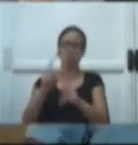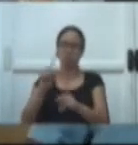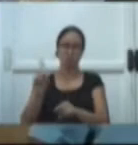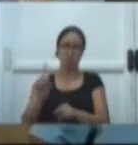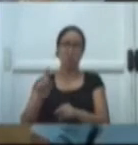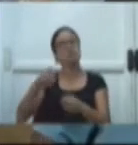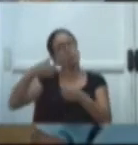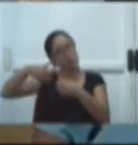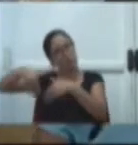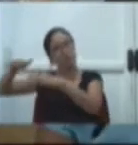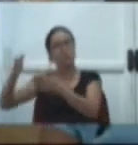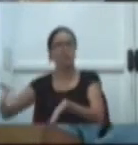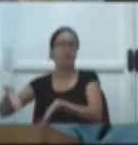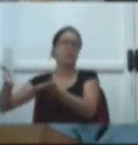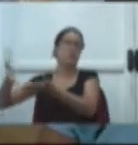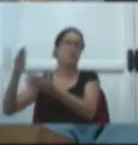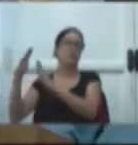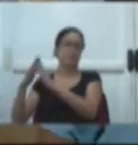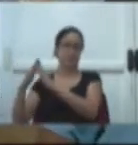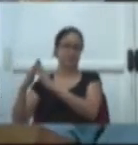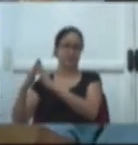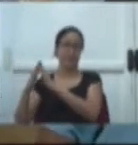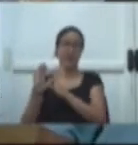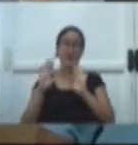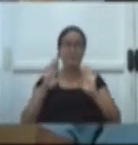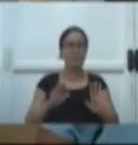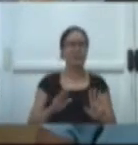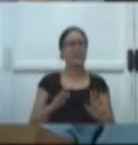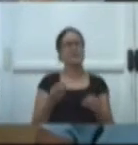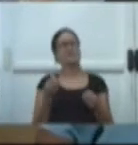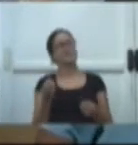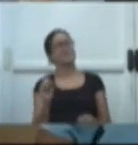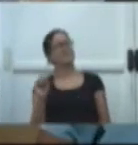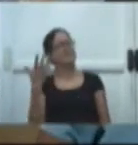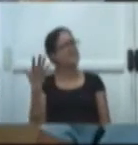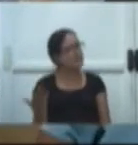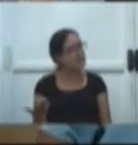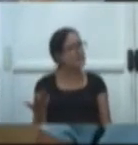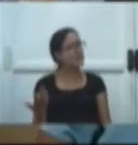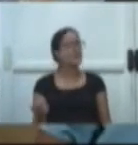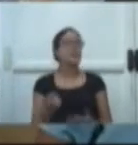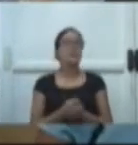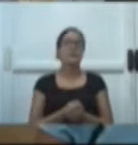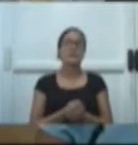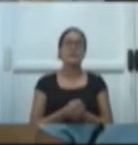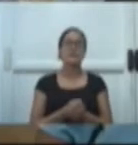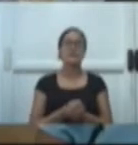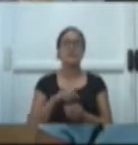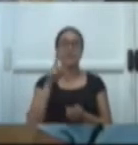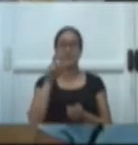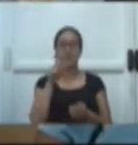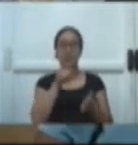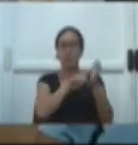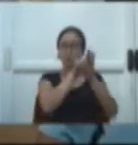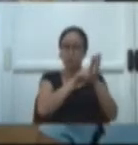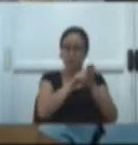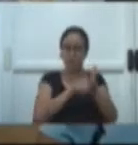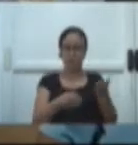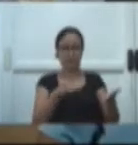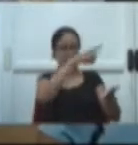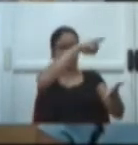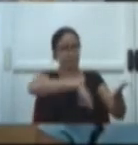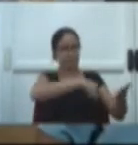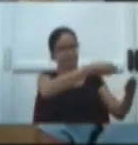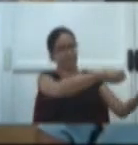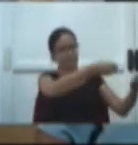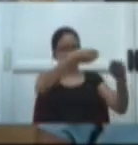exames estão sendo vistos pelas atendentes e aqueles que têm um número de